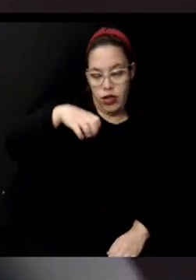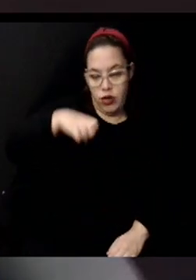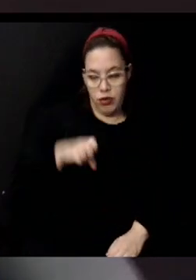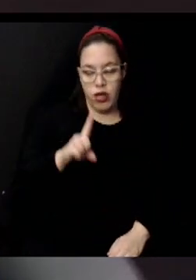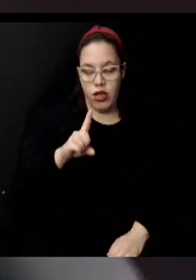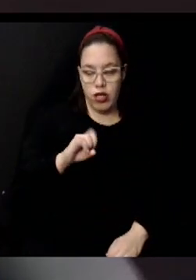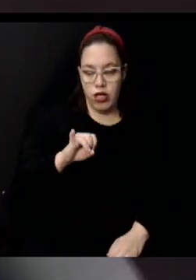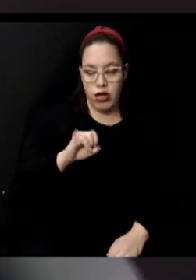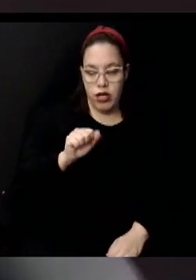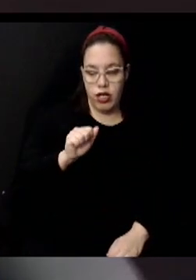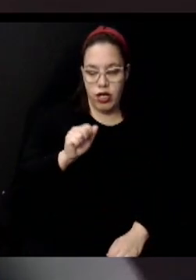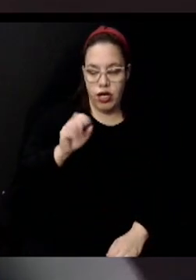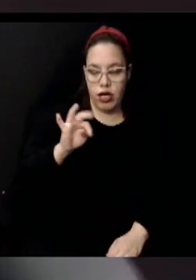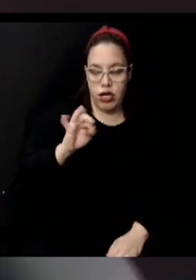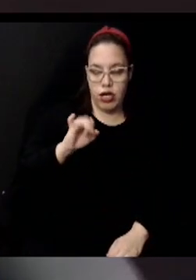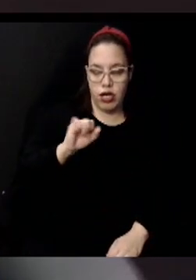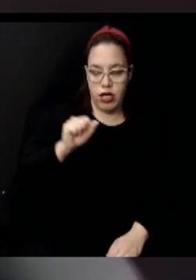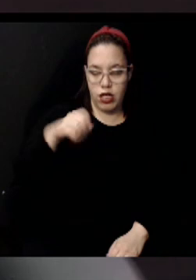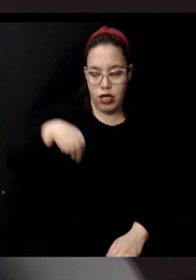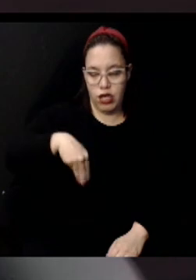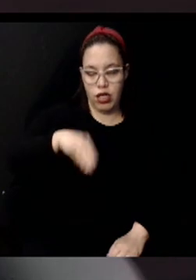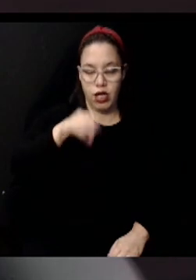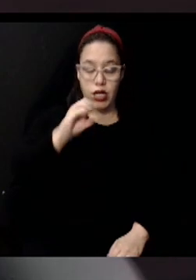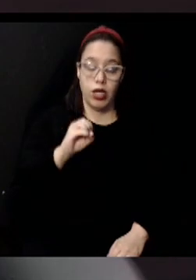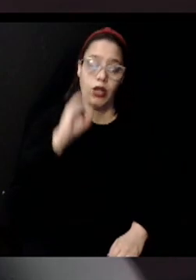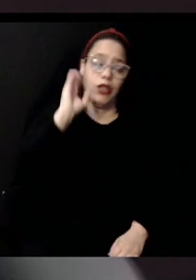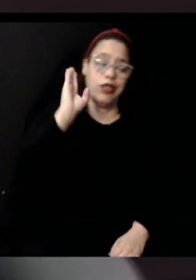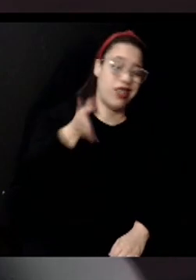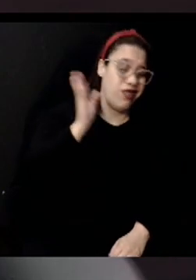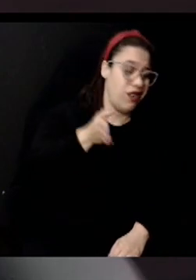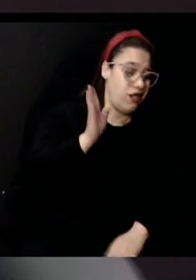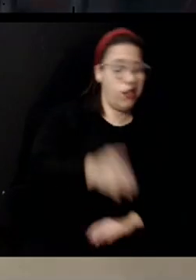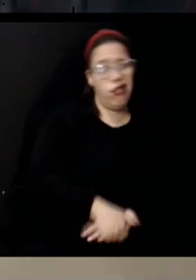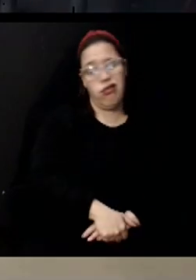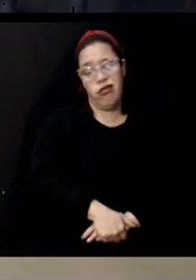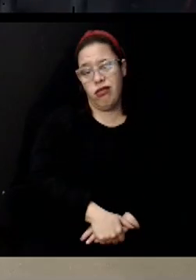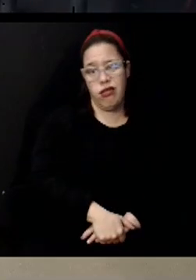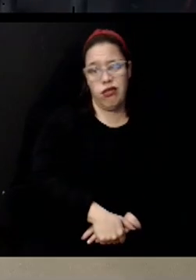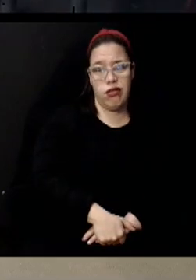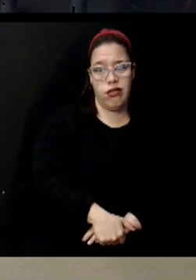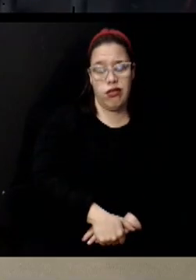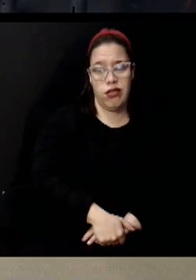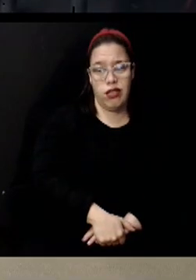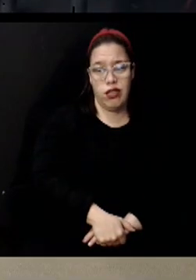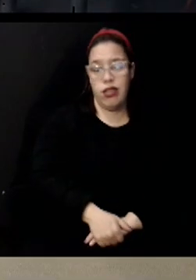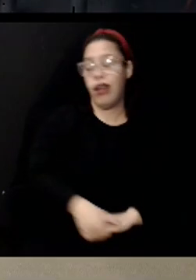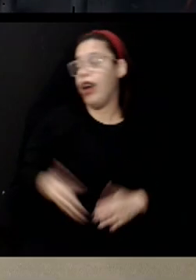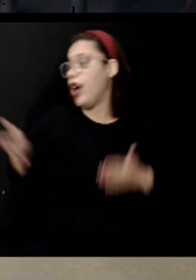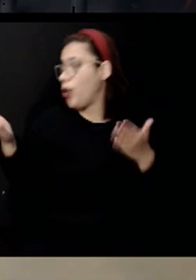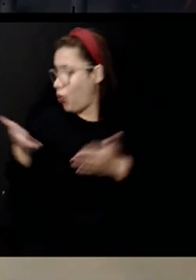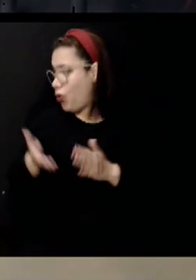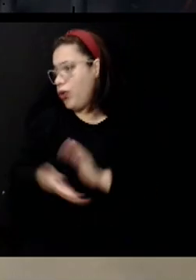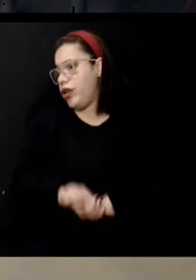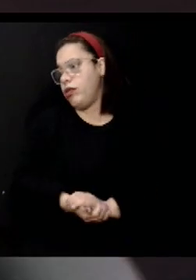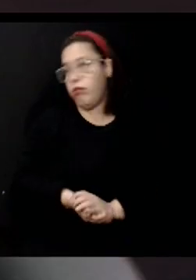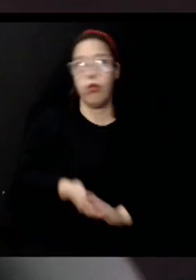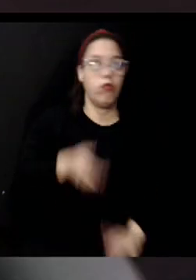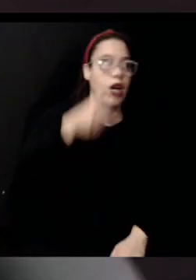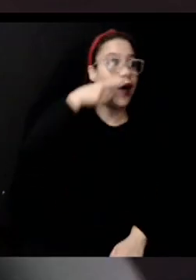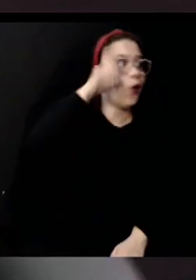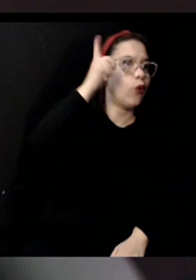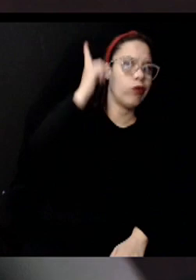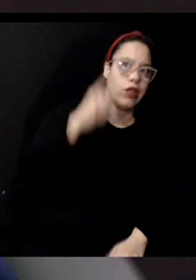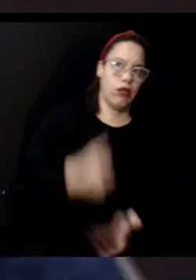reclama por conta do imediatismo. Quer tudo para Agora para agora, ontem, para ontem, e se